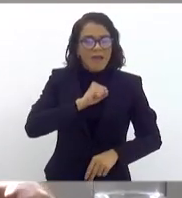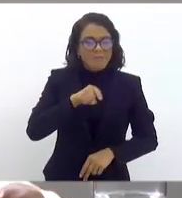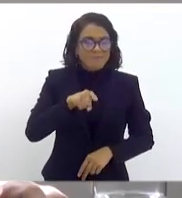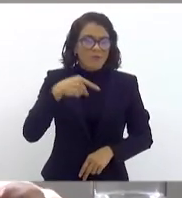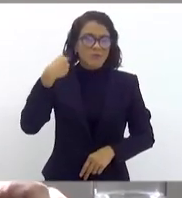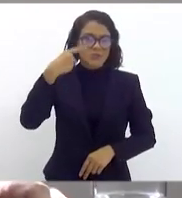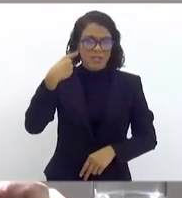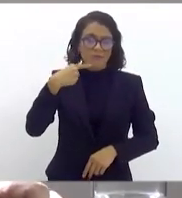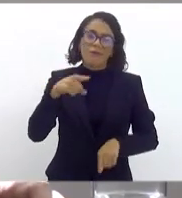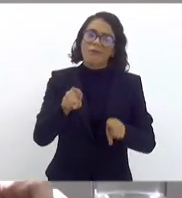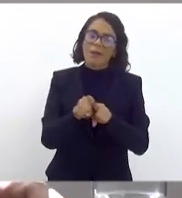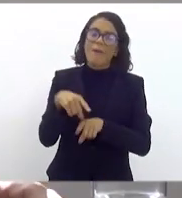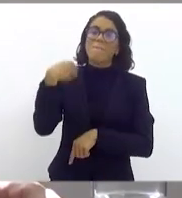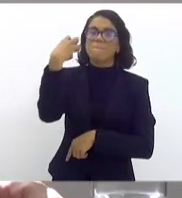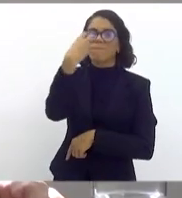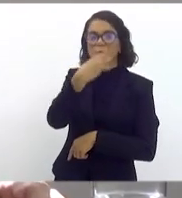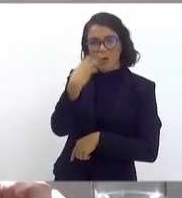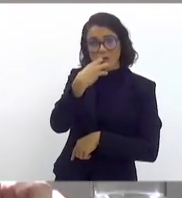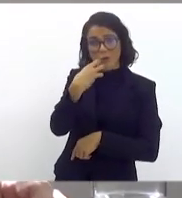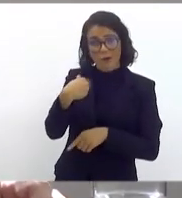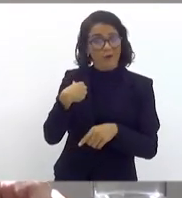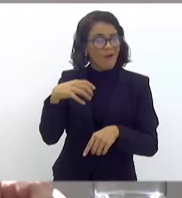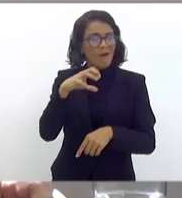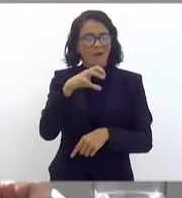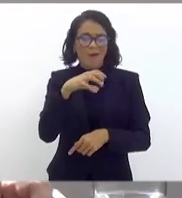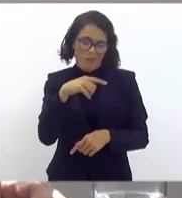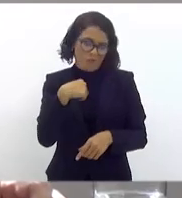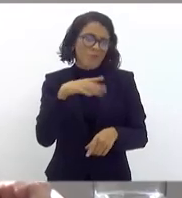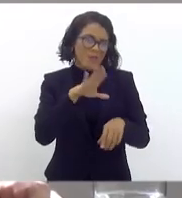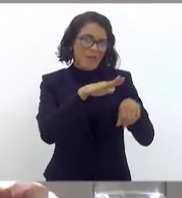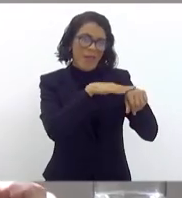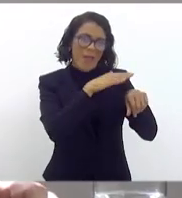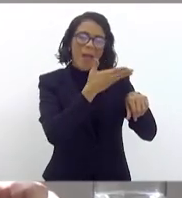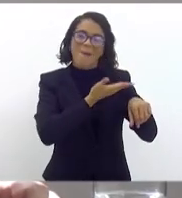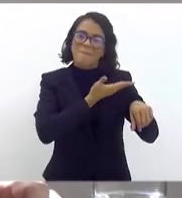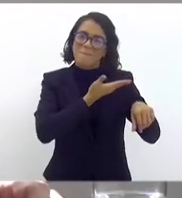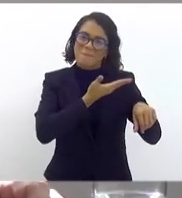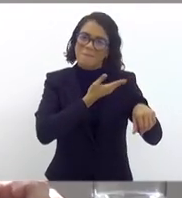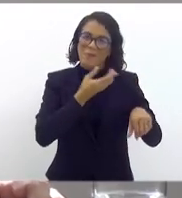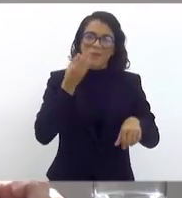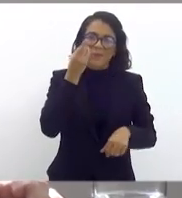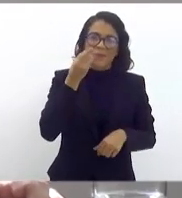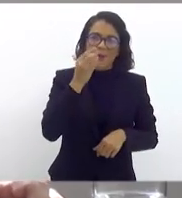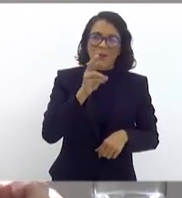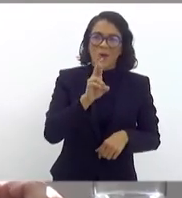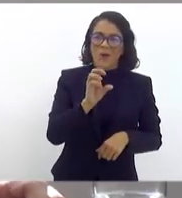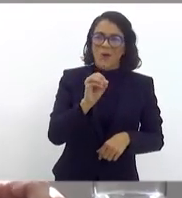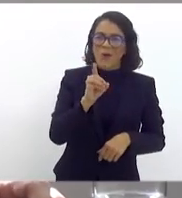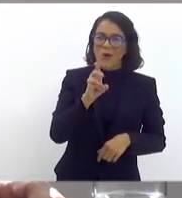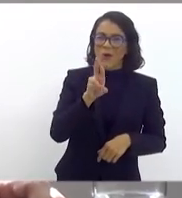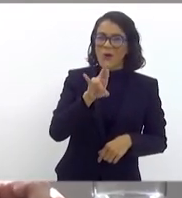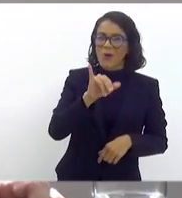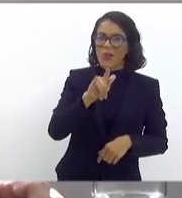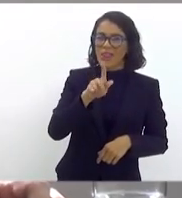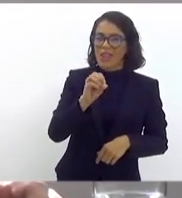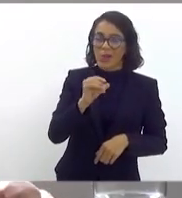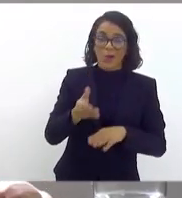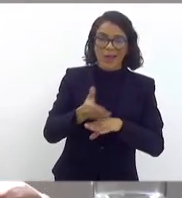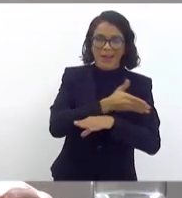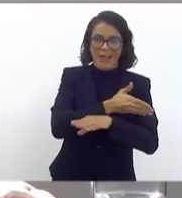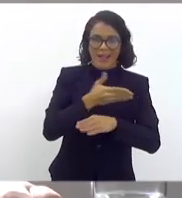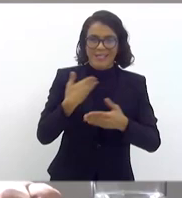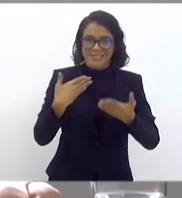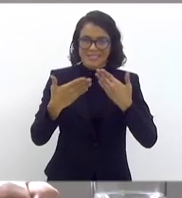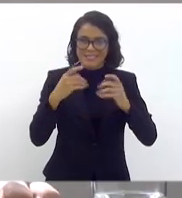que sou também. E já disse o meu querido deputado Rodrigo Amorim, que antes de começarmos essa conversa,